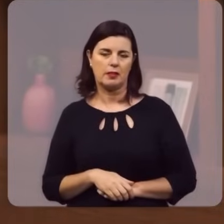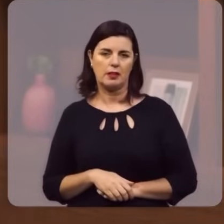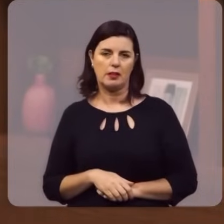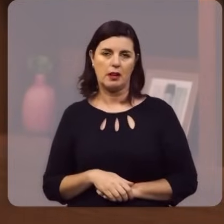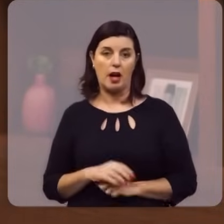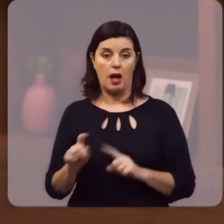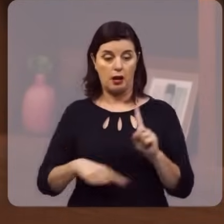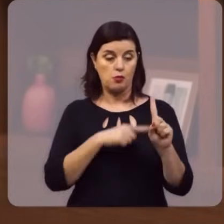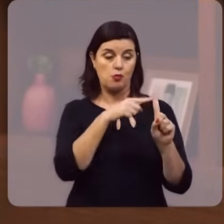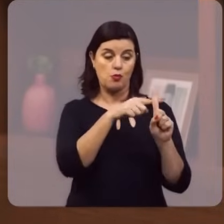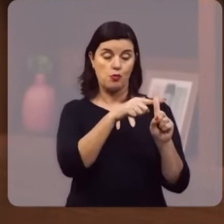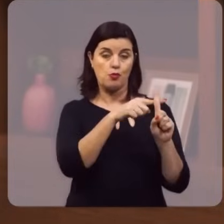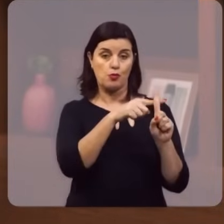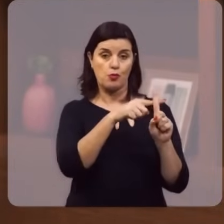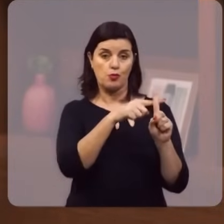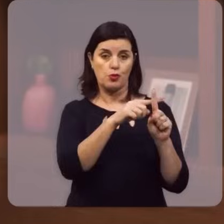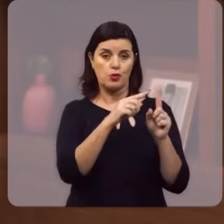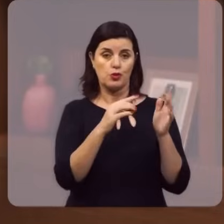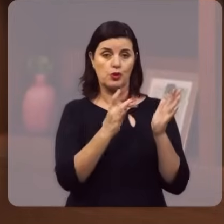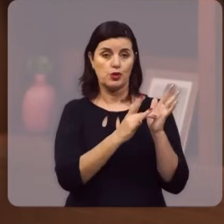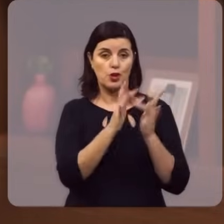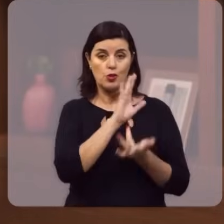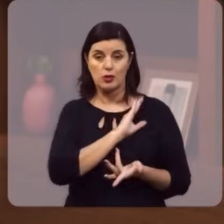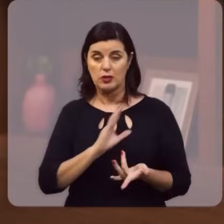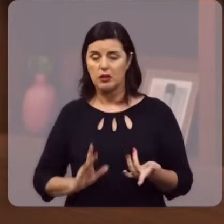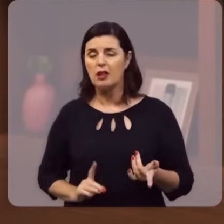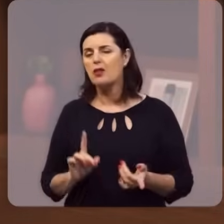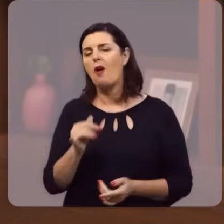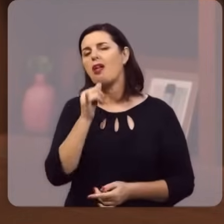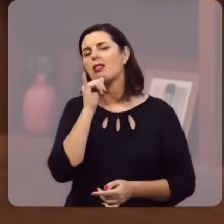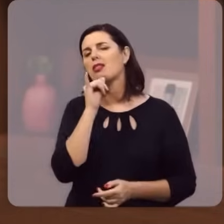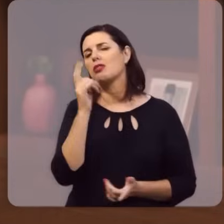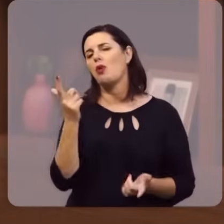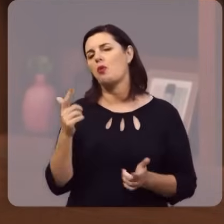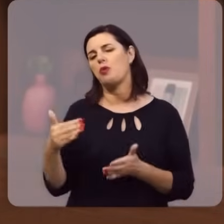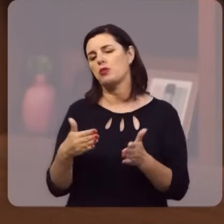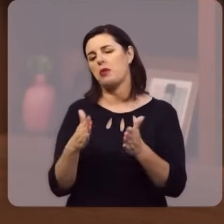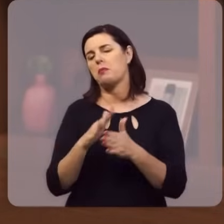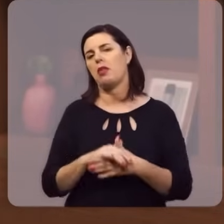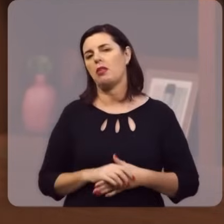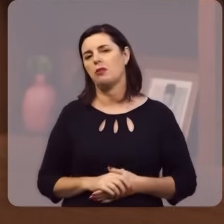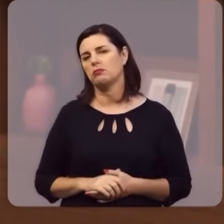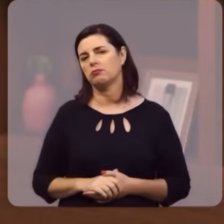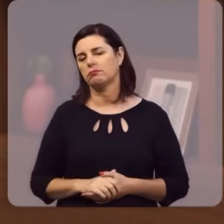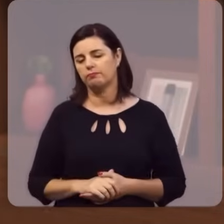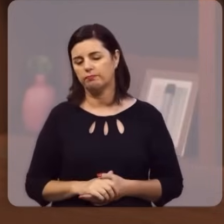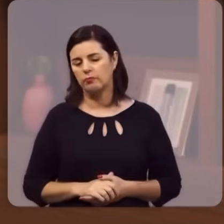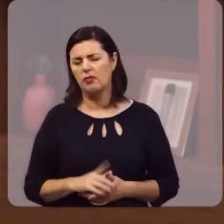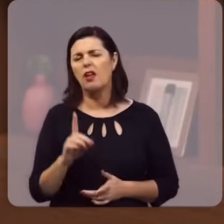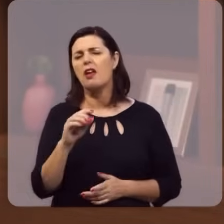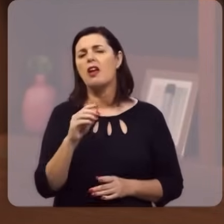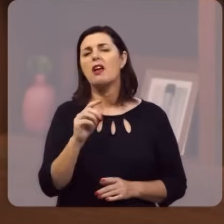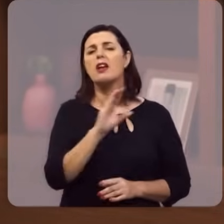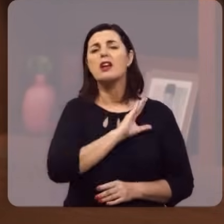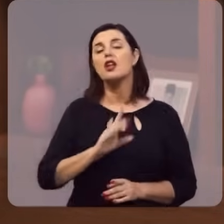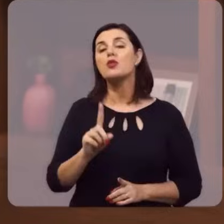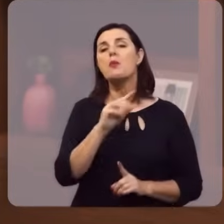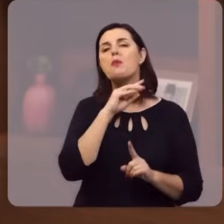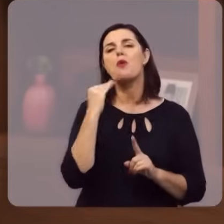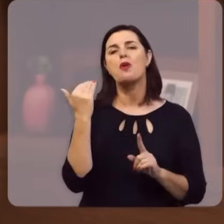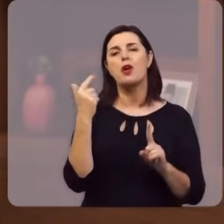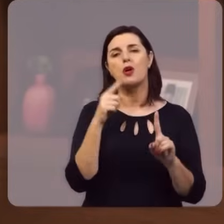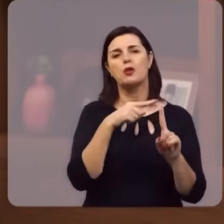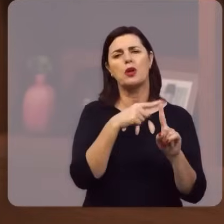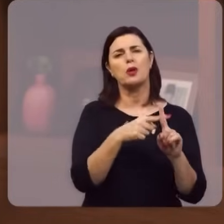a cruz de Cristo não foi um acidente de percurso Cristo não morreu naquela